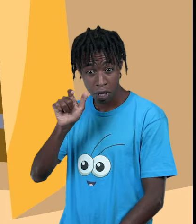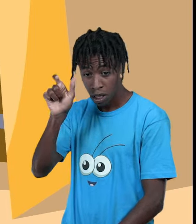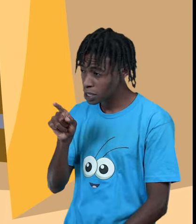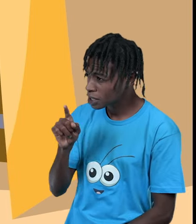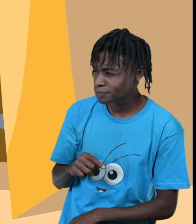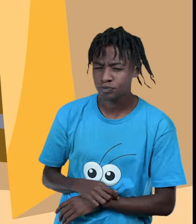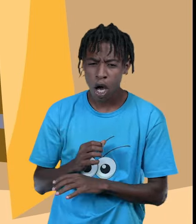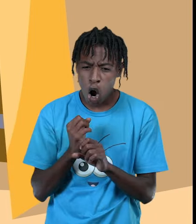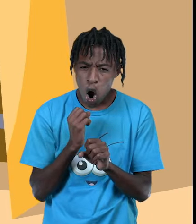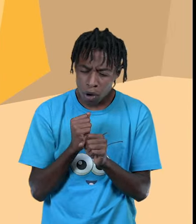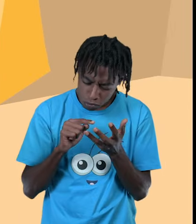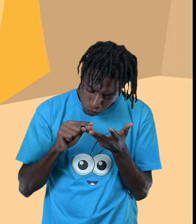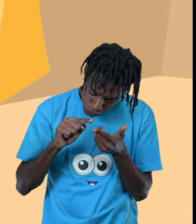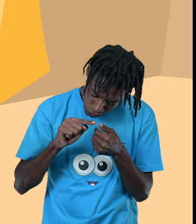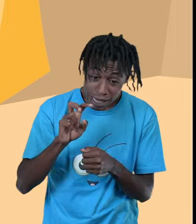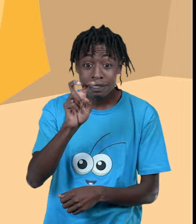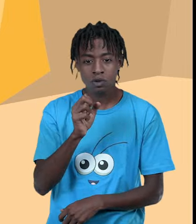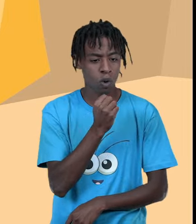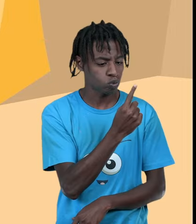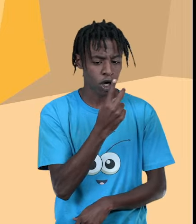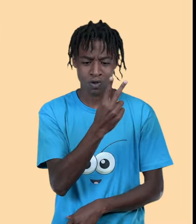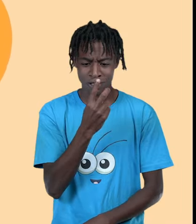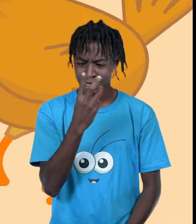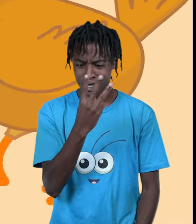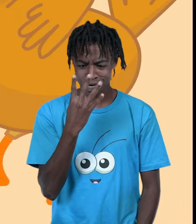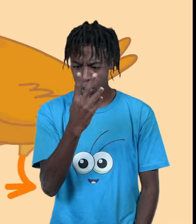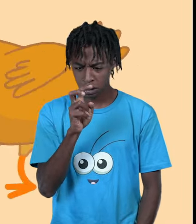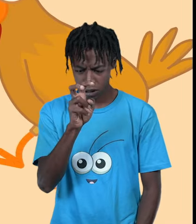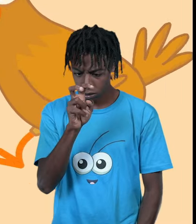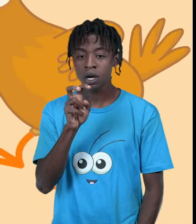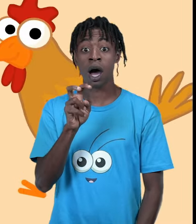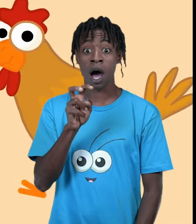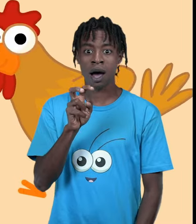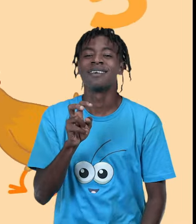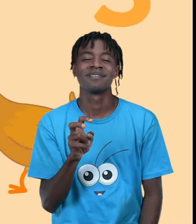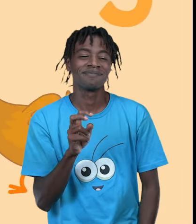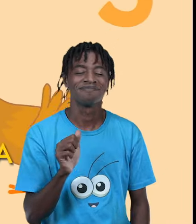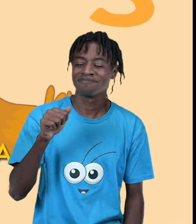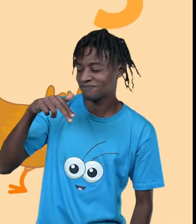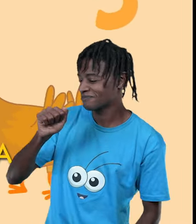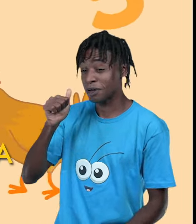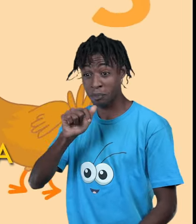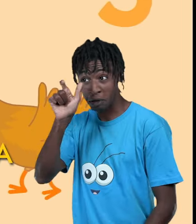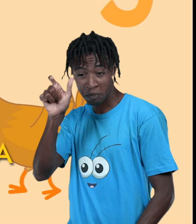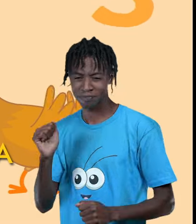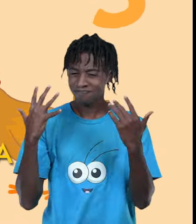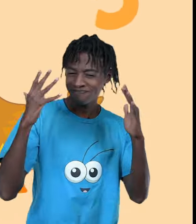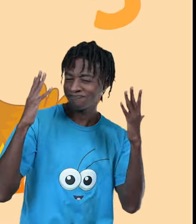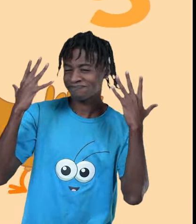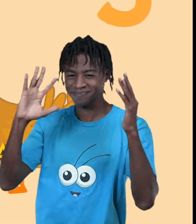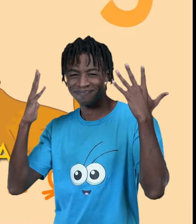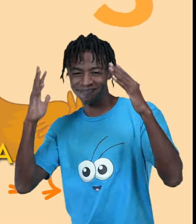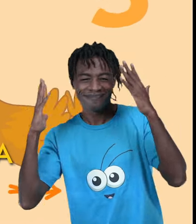cinco Mariana conta cinco É um, é dois, é três, é quatro, é cinco Ana, viva